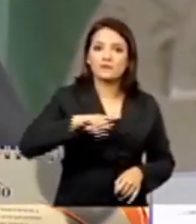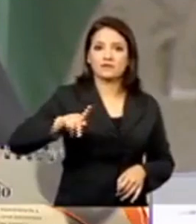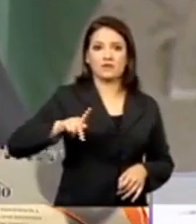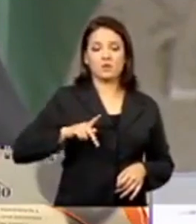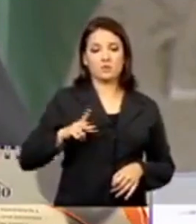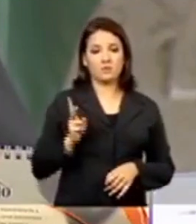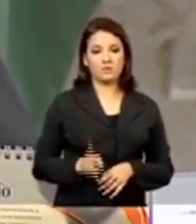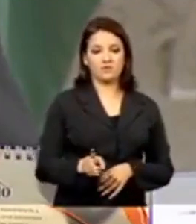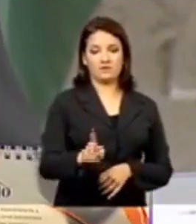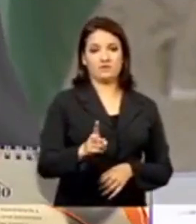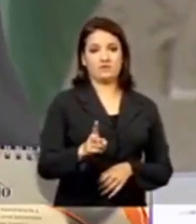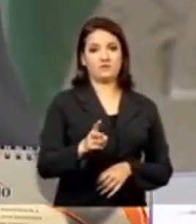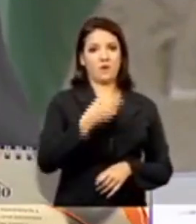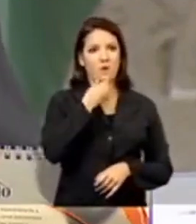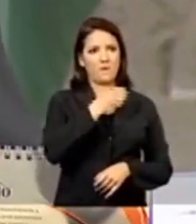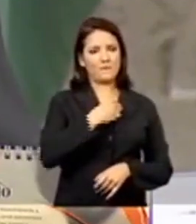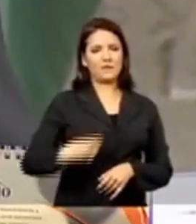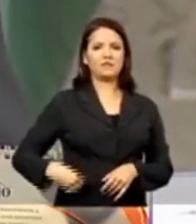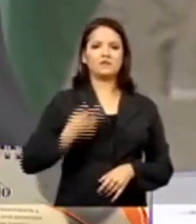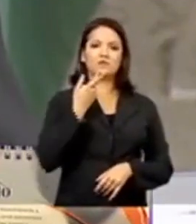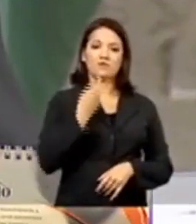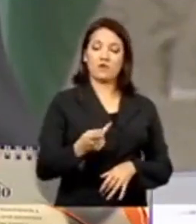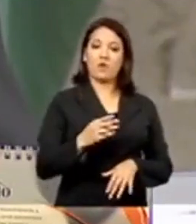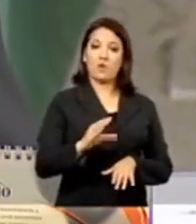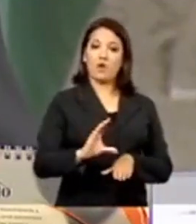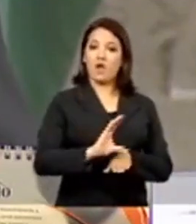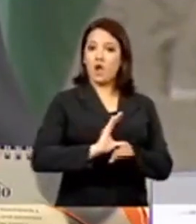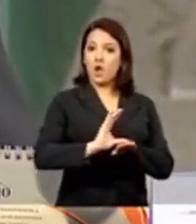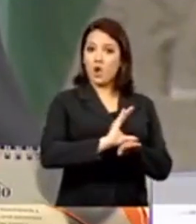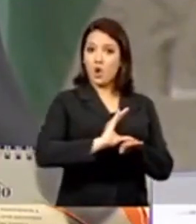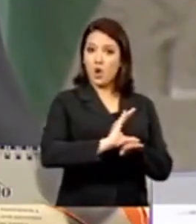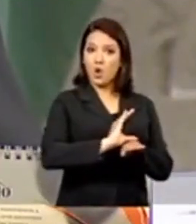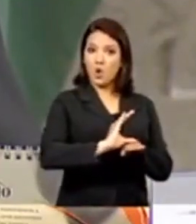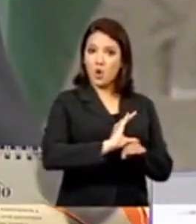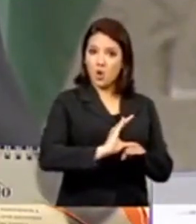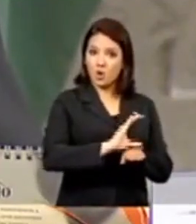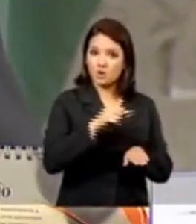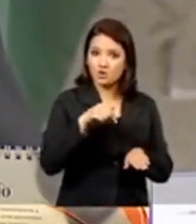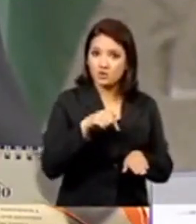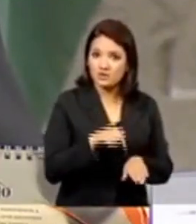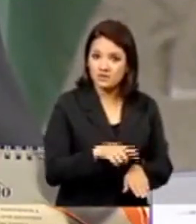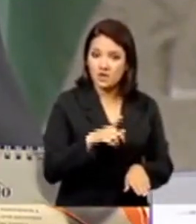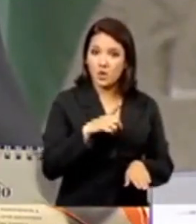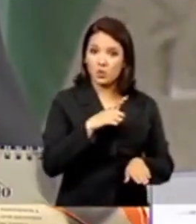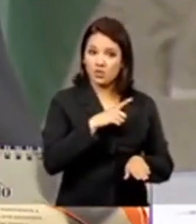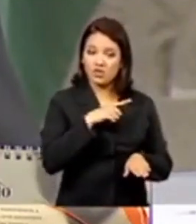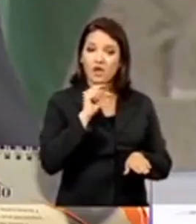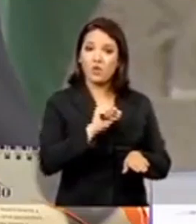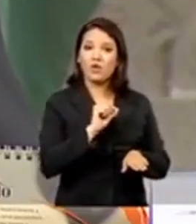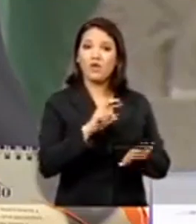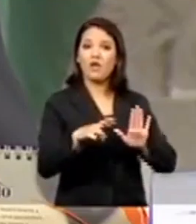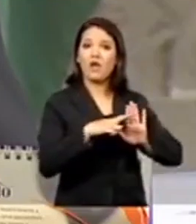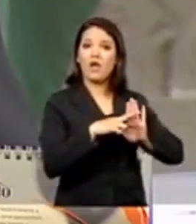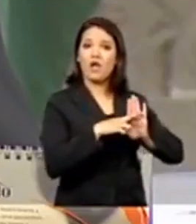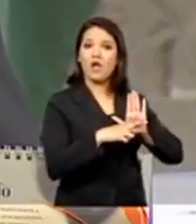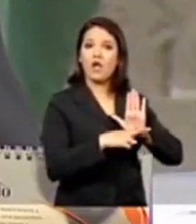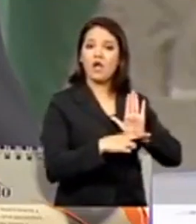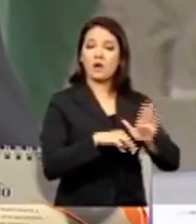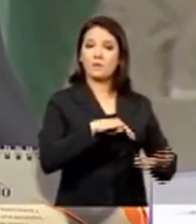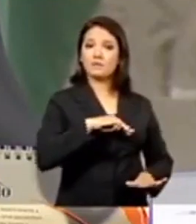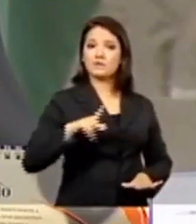na oportunidade: a Constituição da República atribuiu ao Ministério Público posição